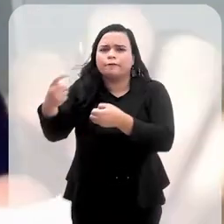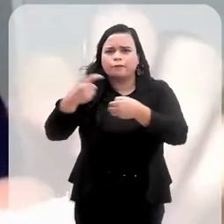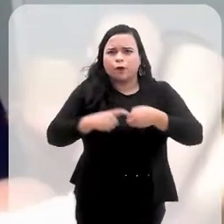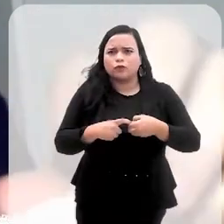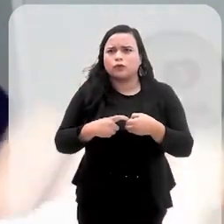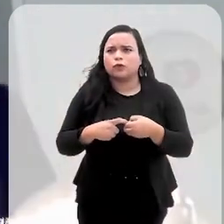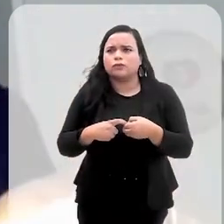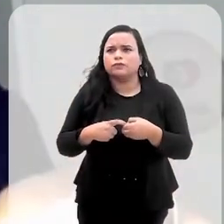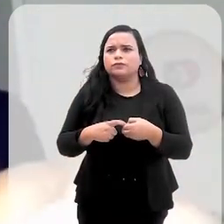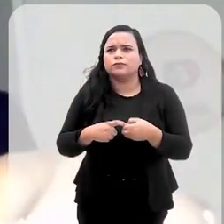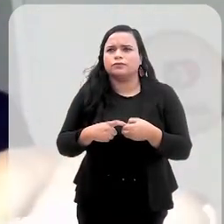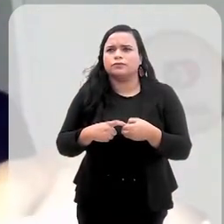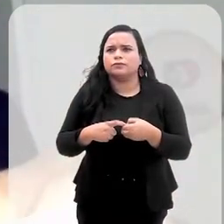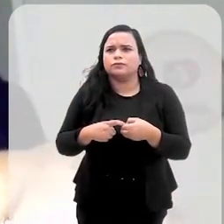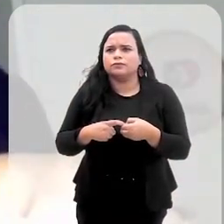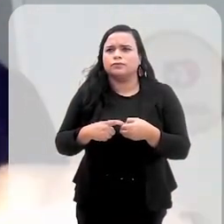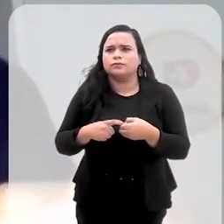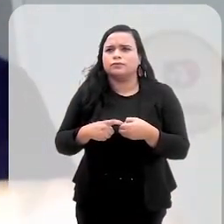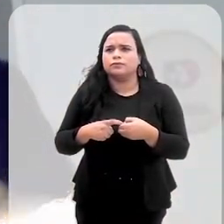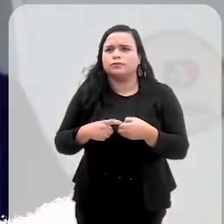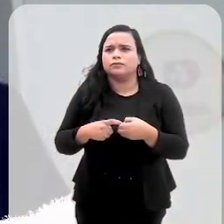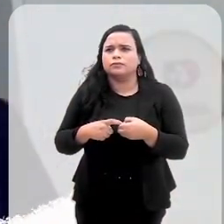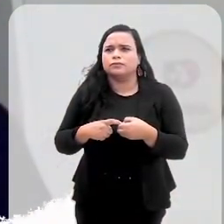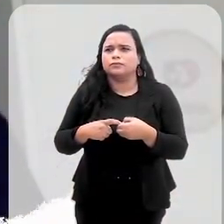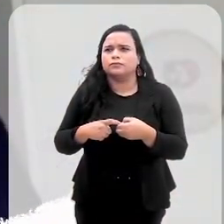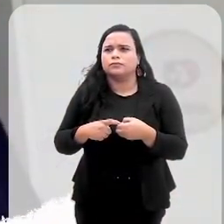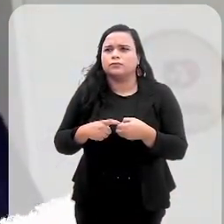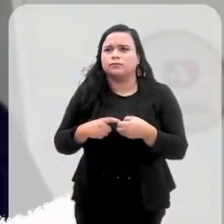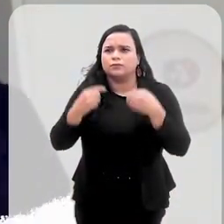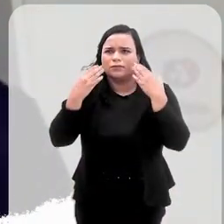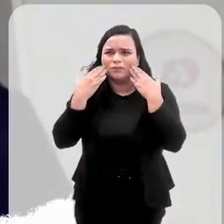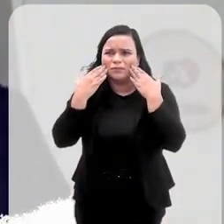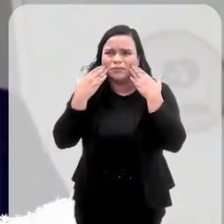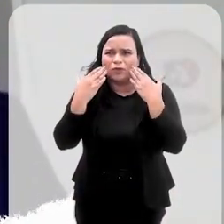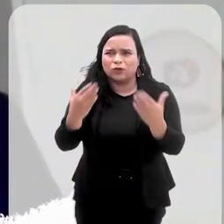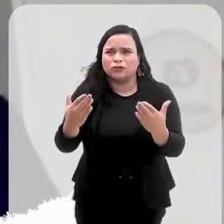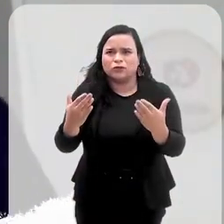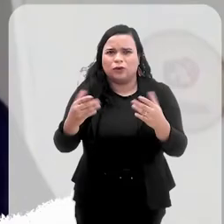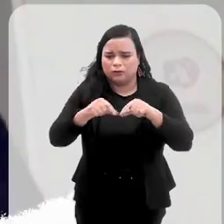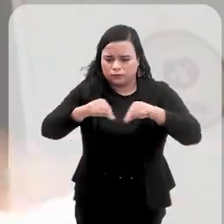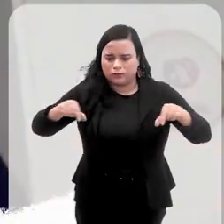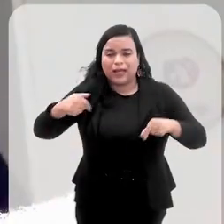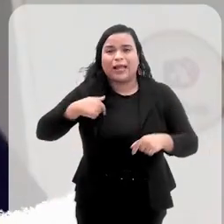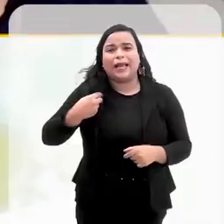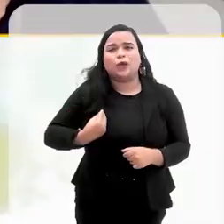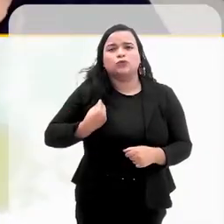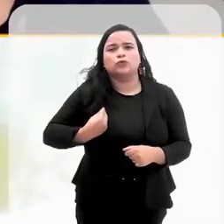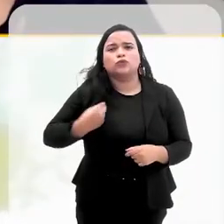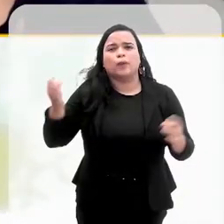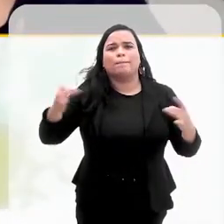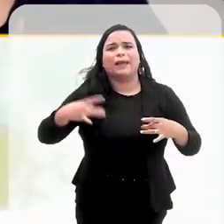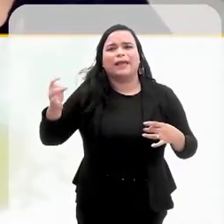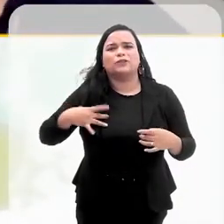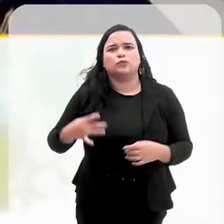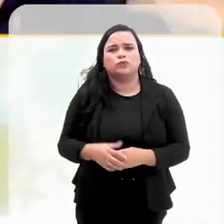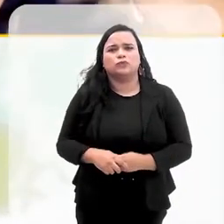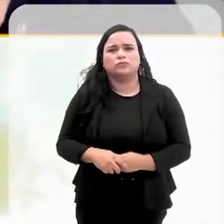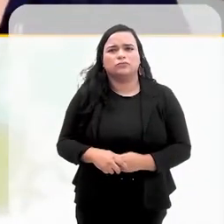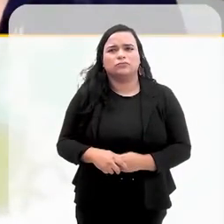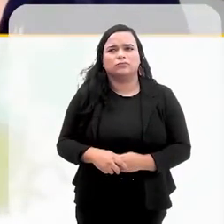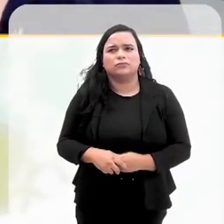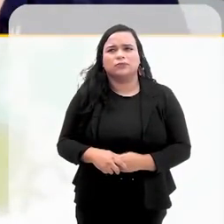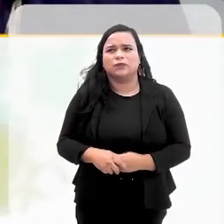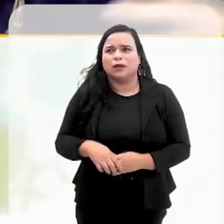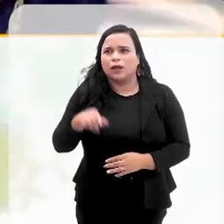e formou a sentença: eu estou medo. Entregou para ela. Ela falou assim: Uau. ah, não, você